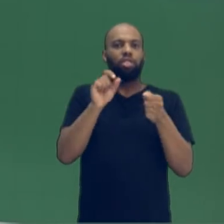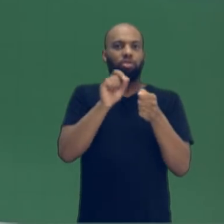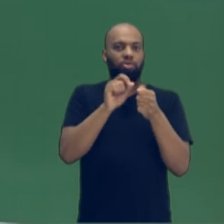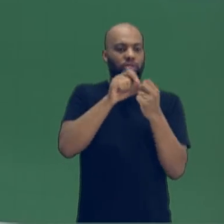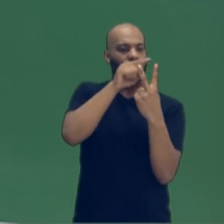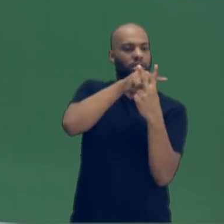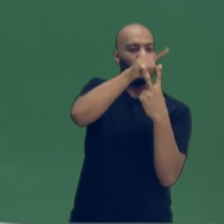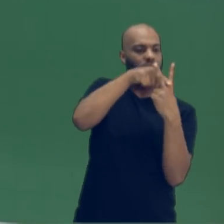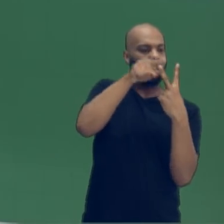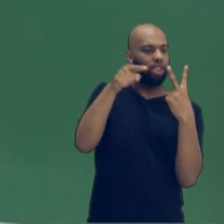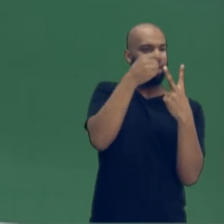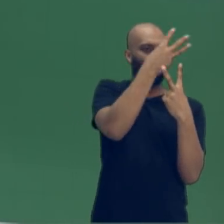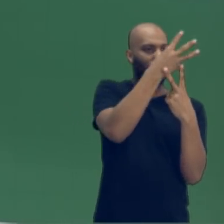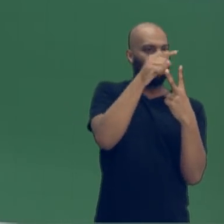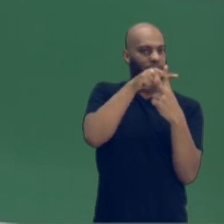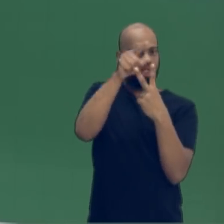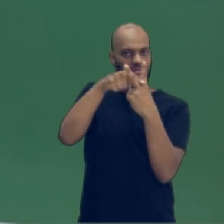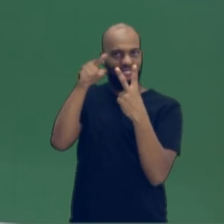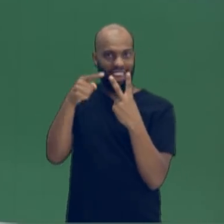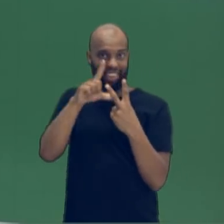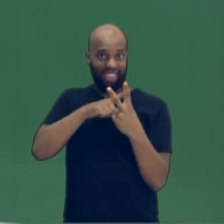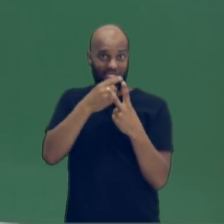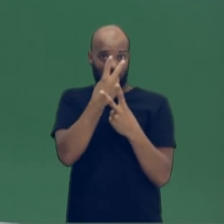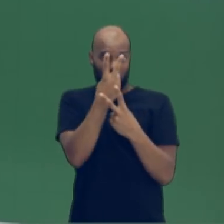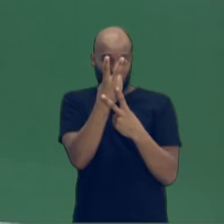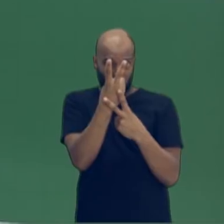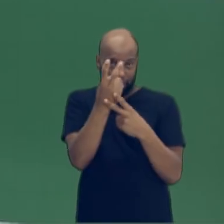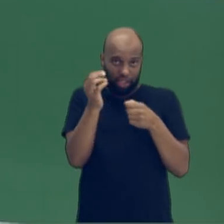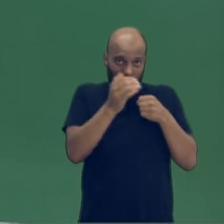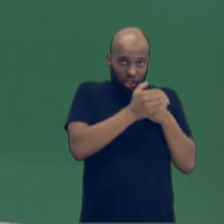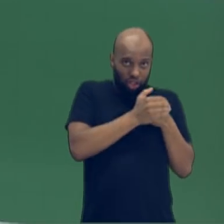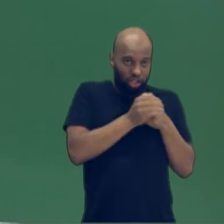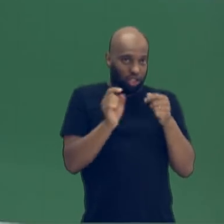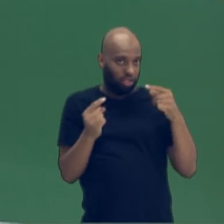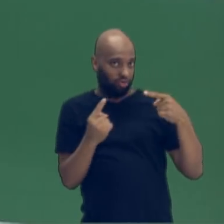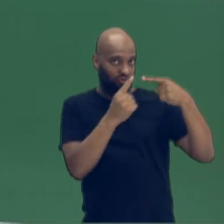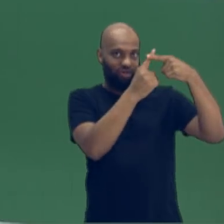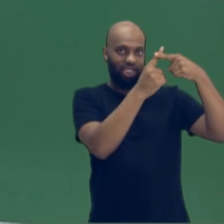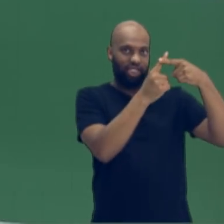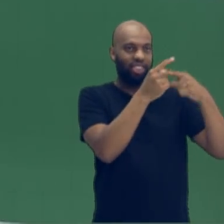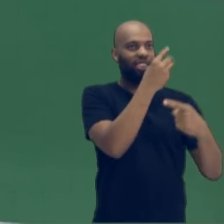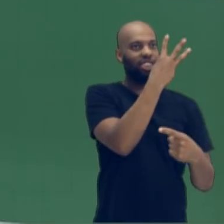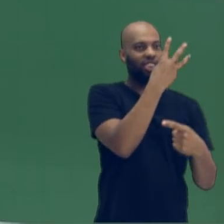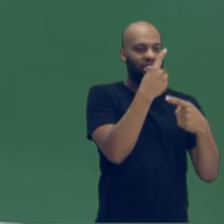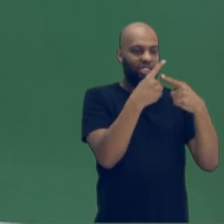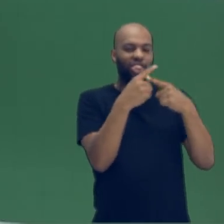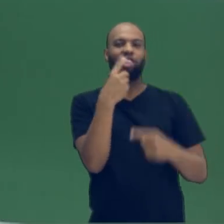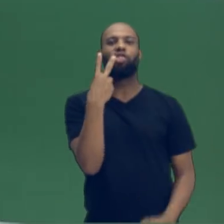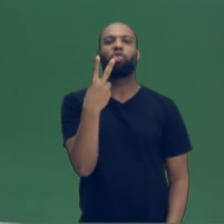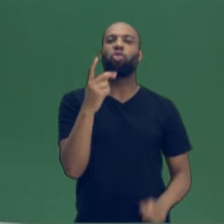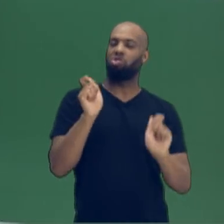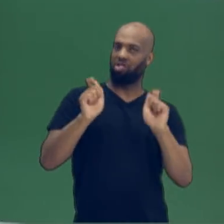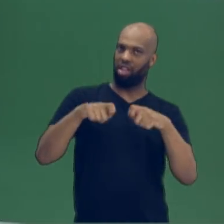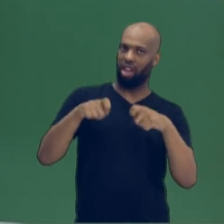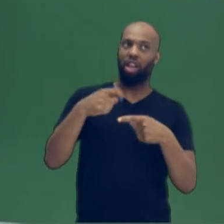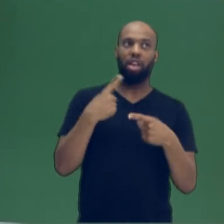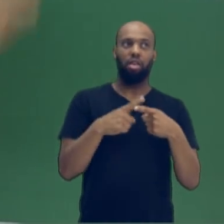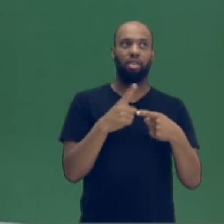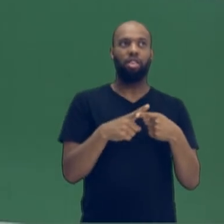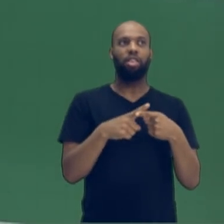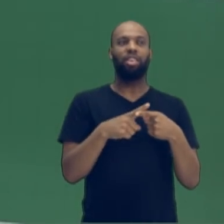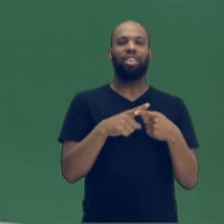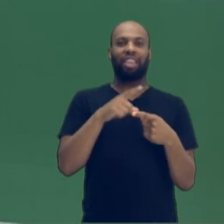vamos multiplicar os índices dessa raiz, né? Nesse caso 3 vezes o 2, que é uma